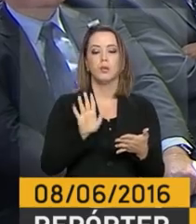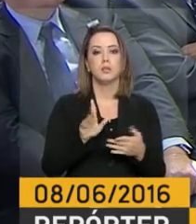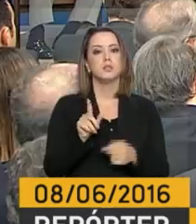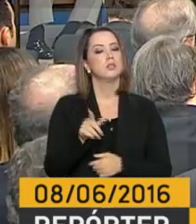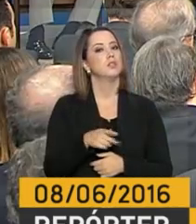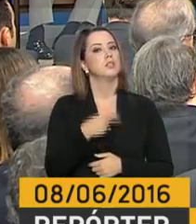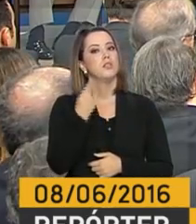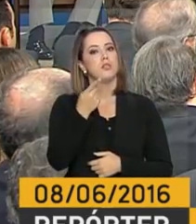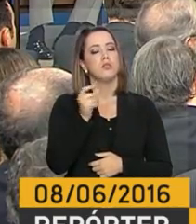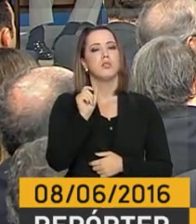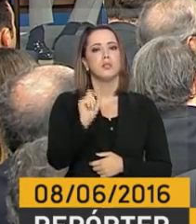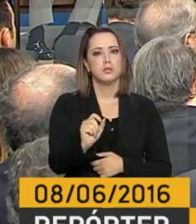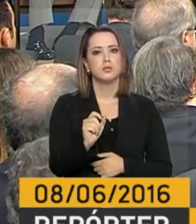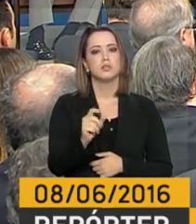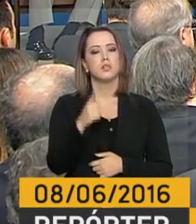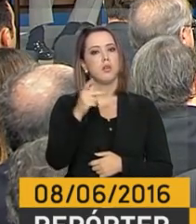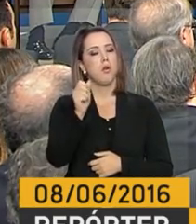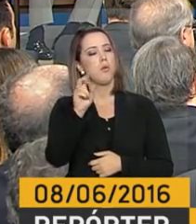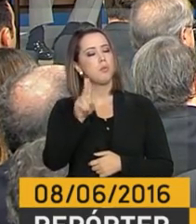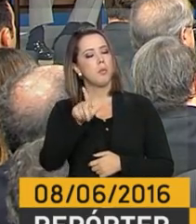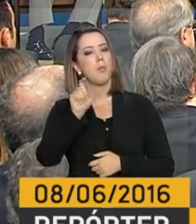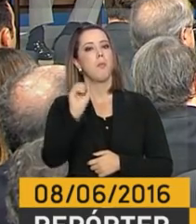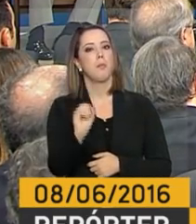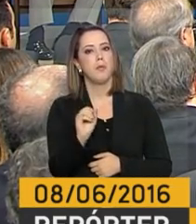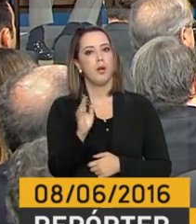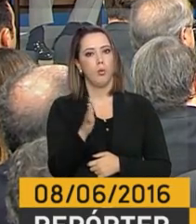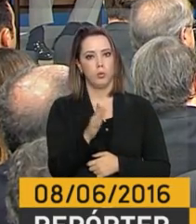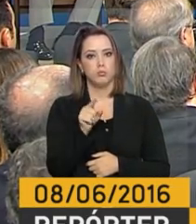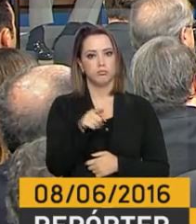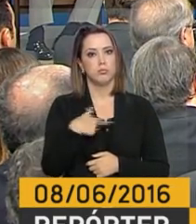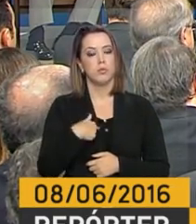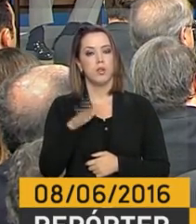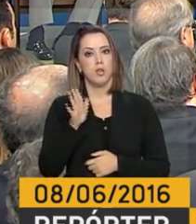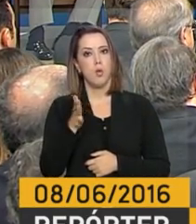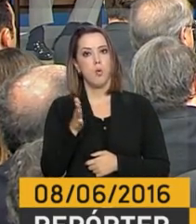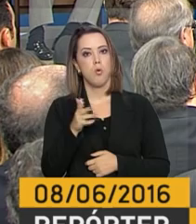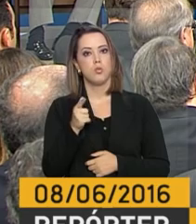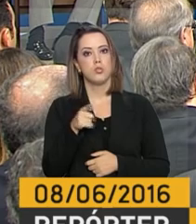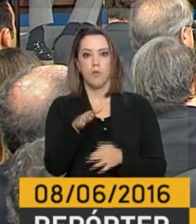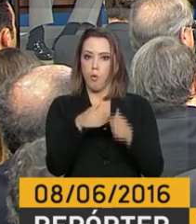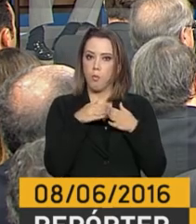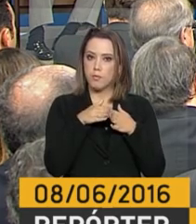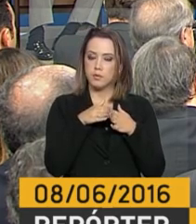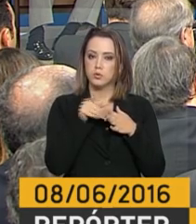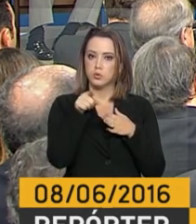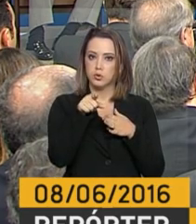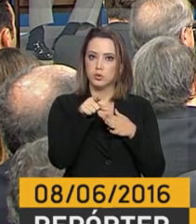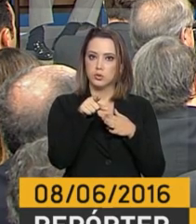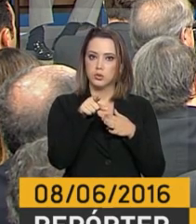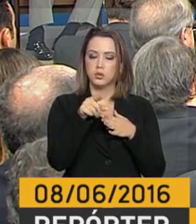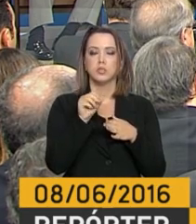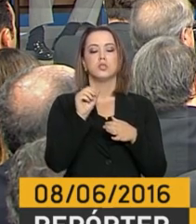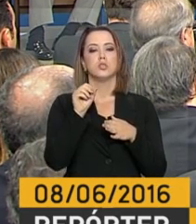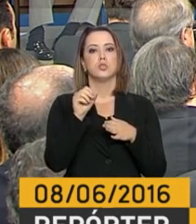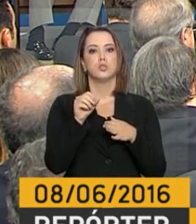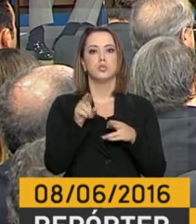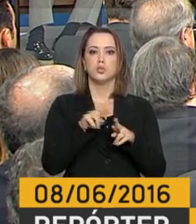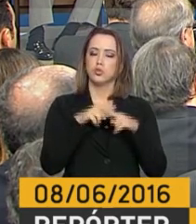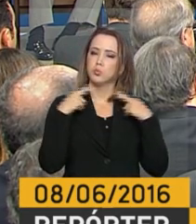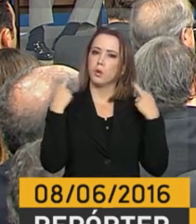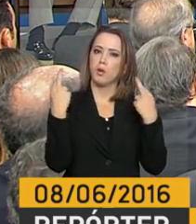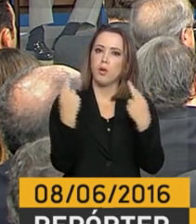dizer Paulo que já vou solicitar uma audiência com a presidente do